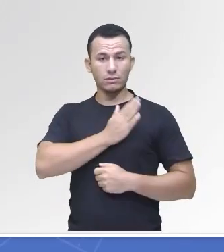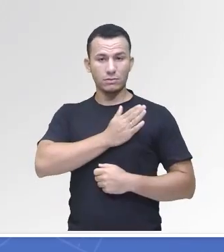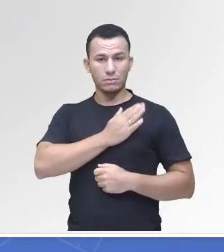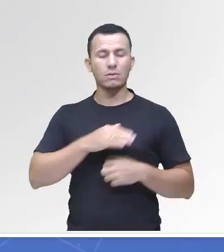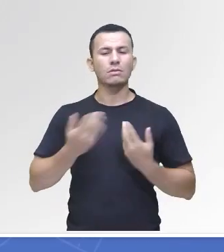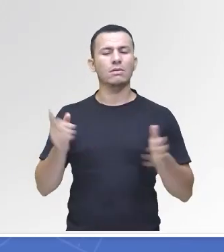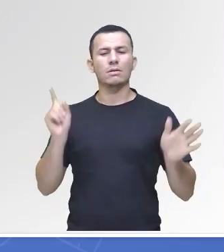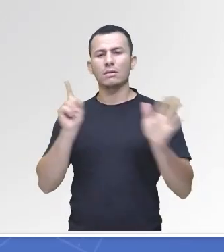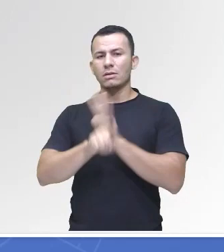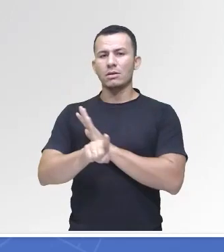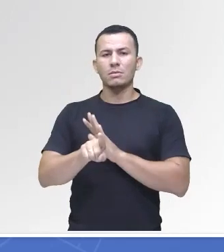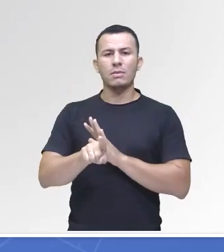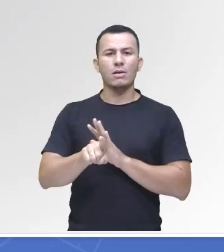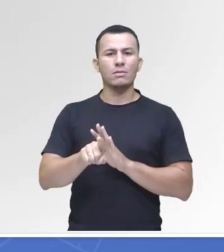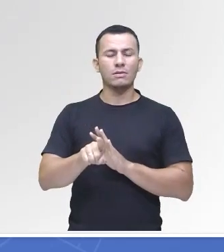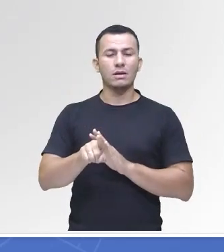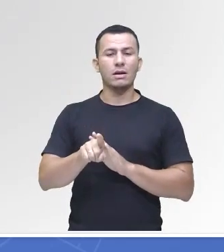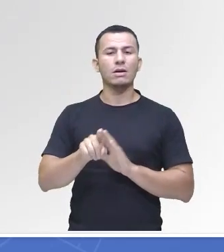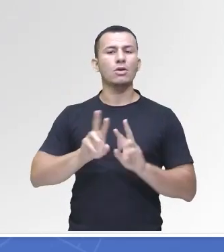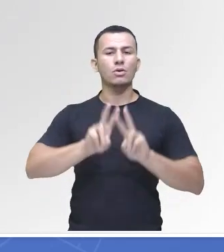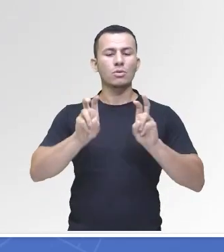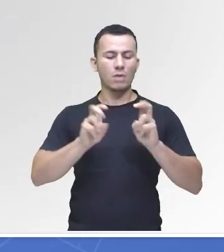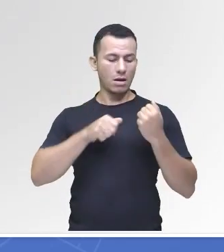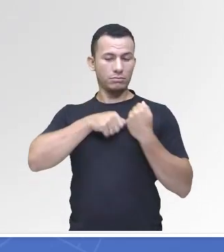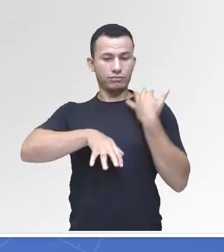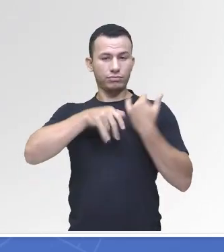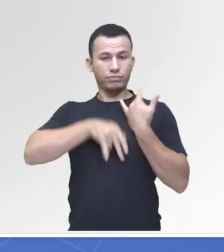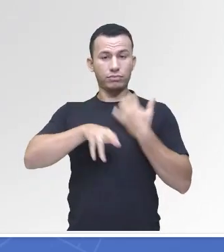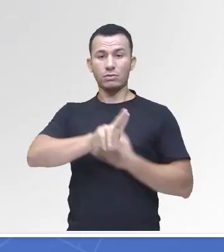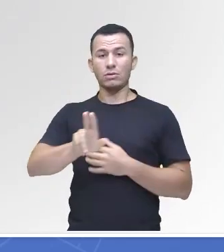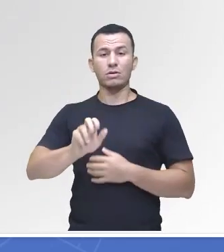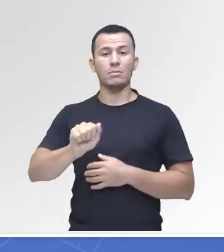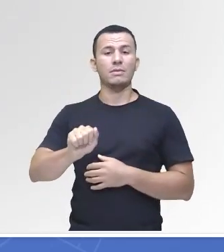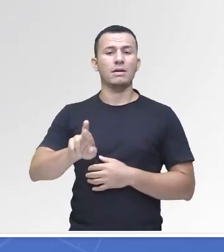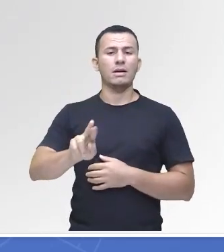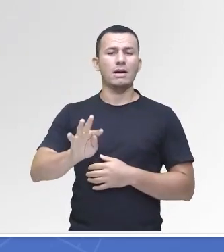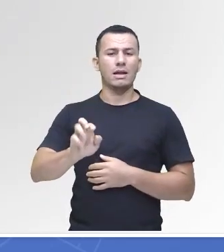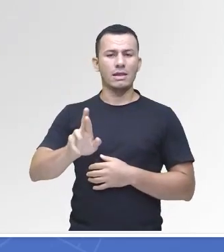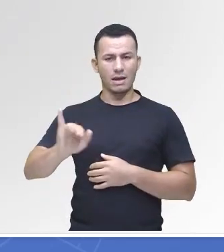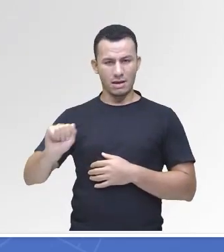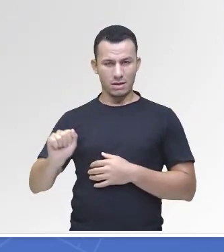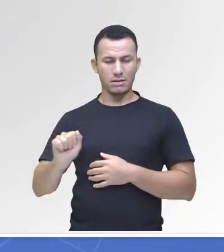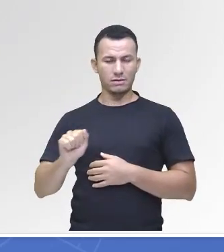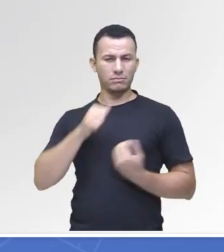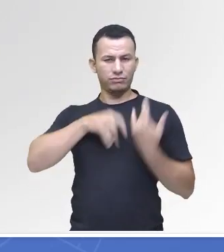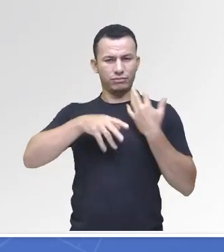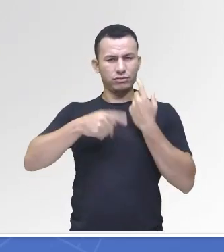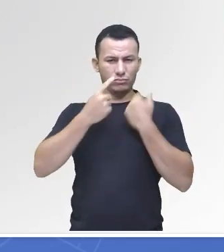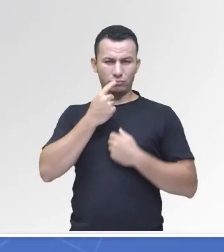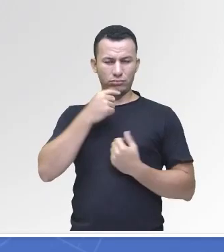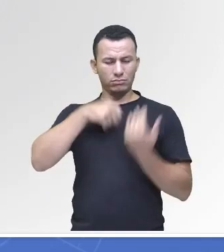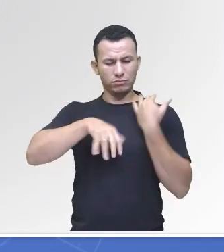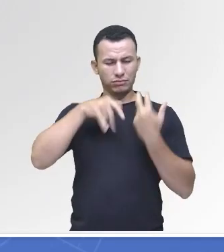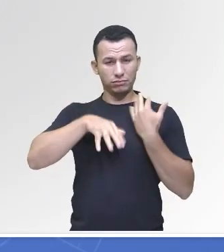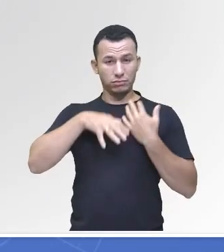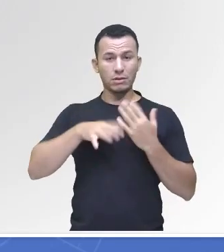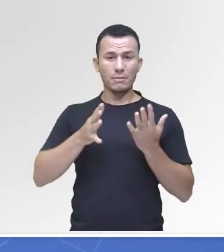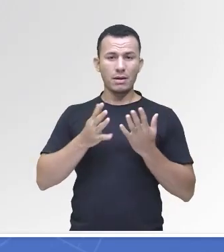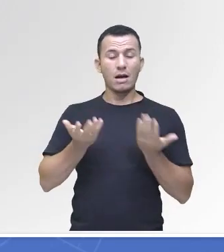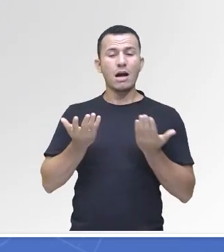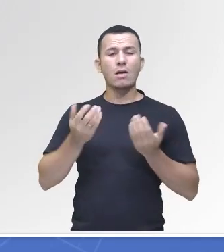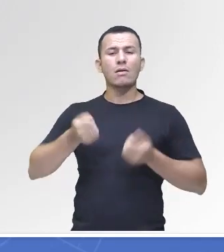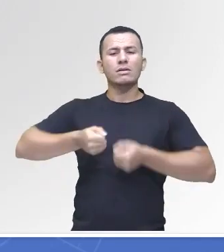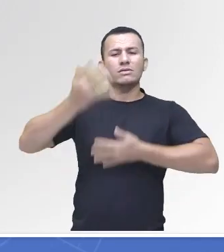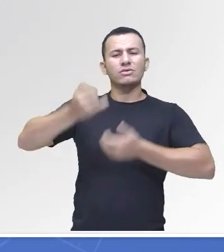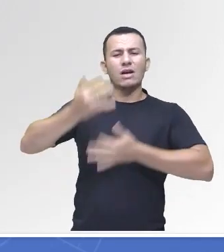perguntou especificamente ali das artérias, né? Mas antes de apresentar para vocês a resposta, vamos observar a participação, tá? Que a